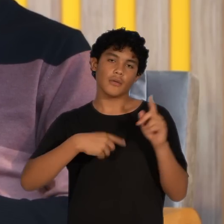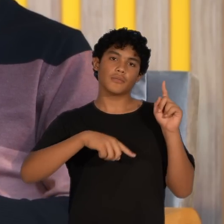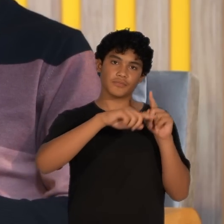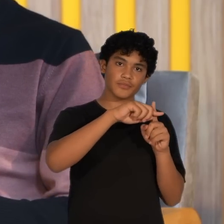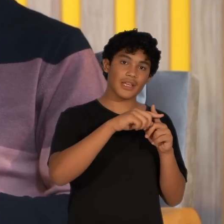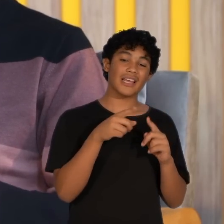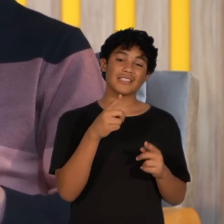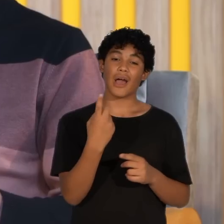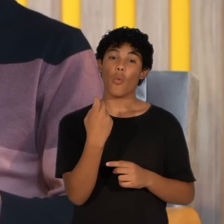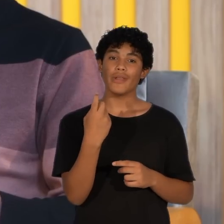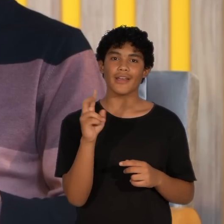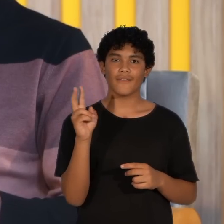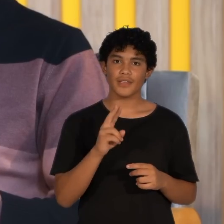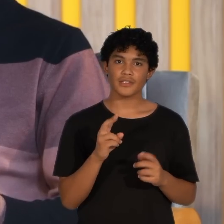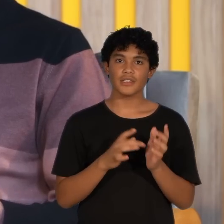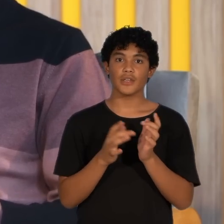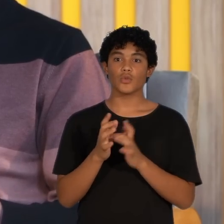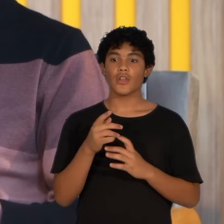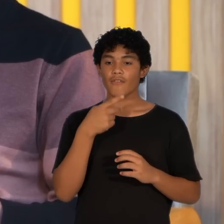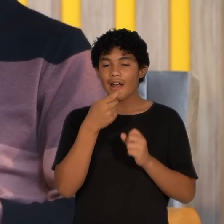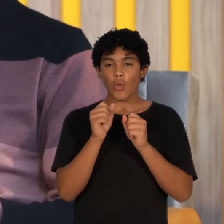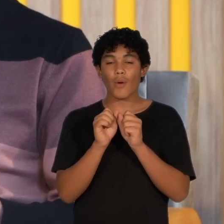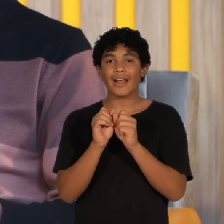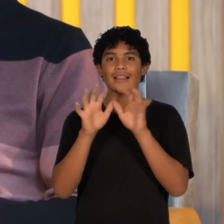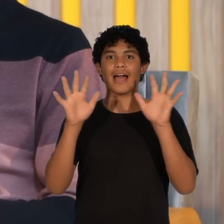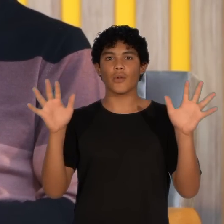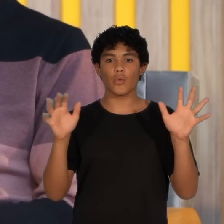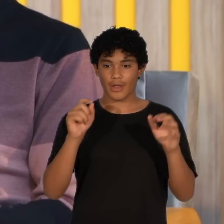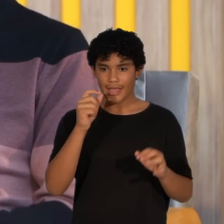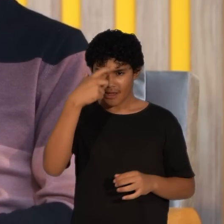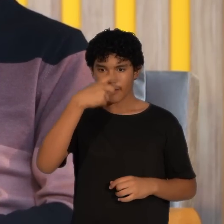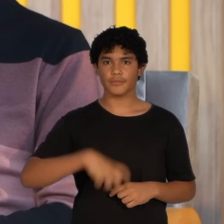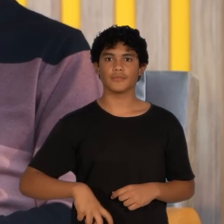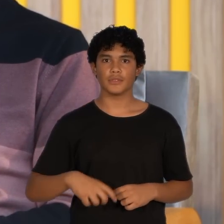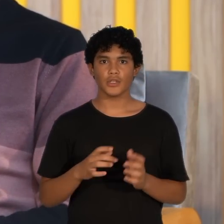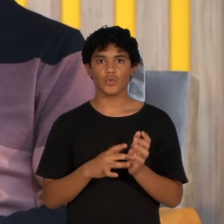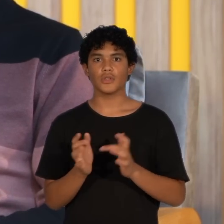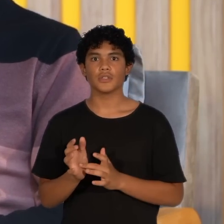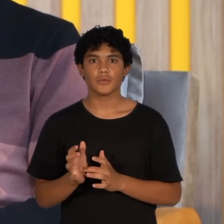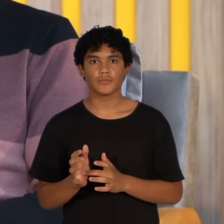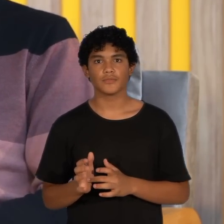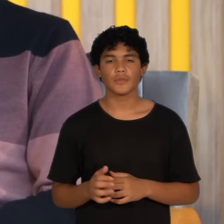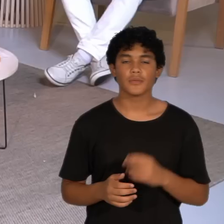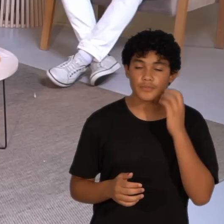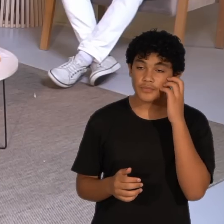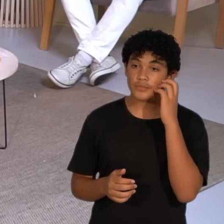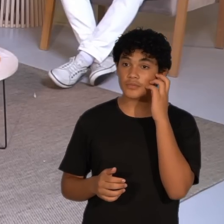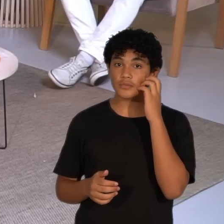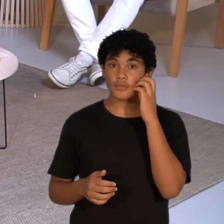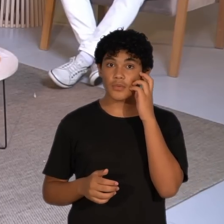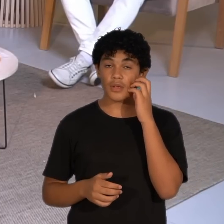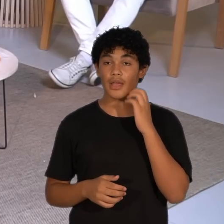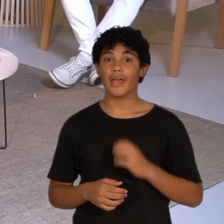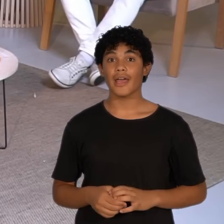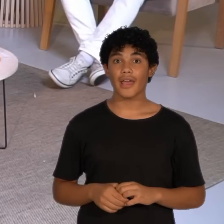vez que Jesus falou claramente, né, quem ele era. Por que ele escolheu essa ocasião para uma revelação tão poderosa? O